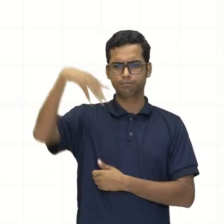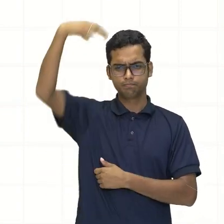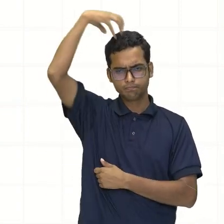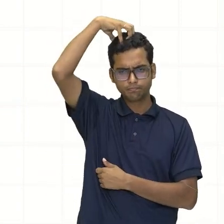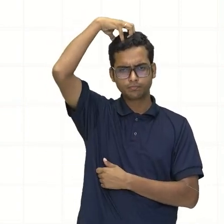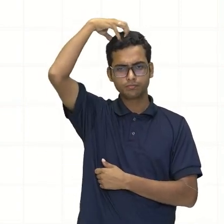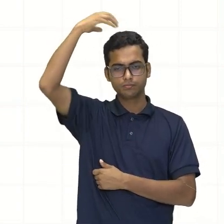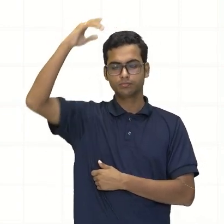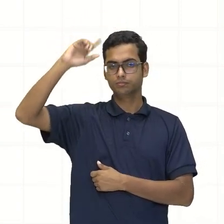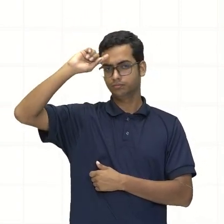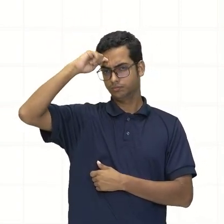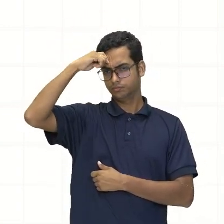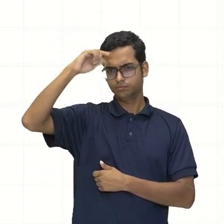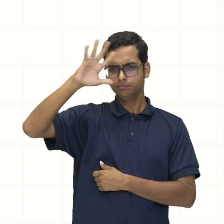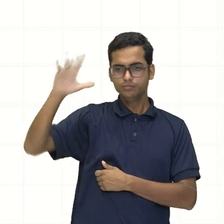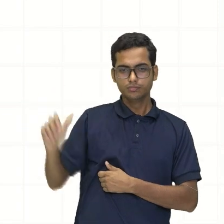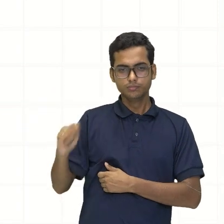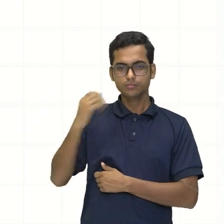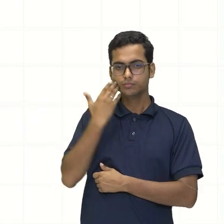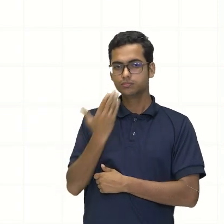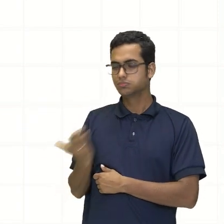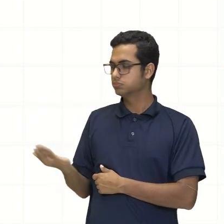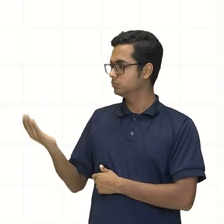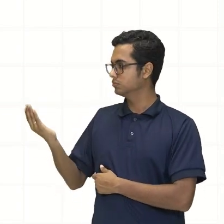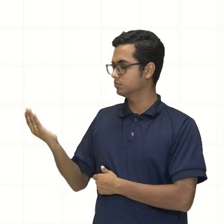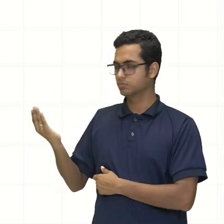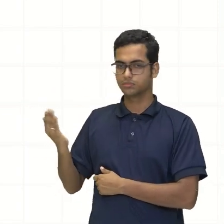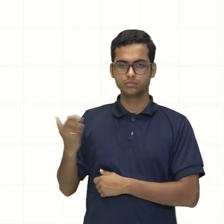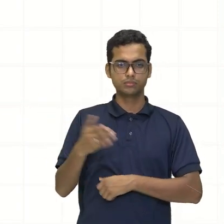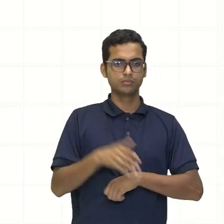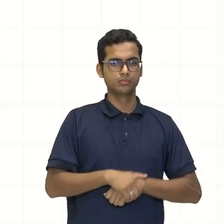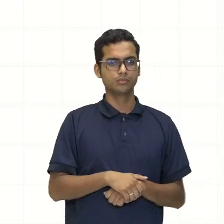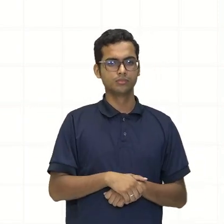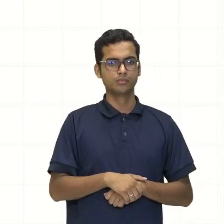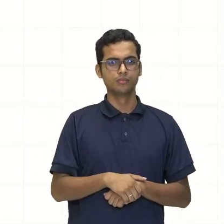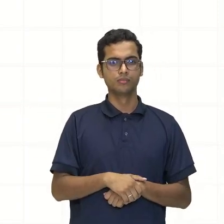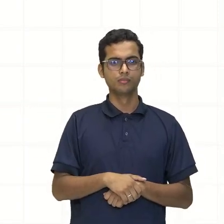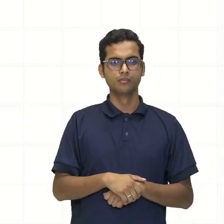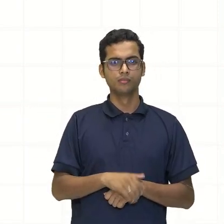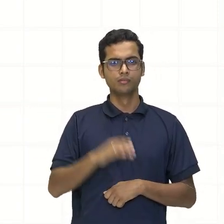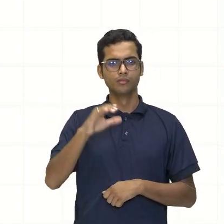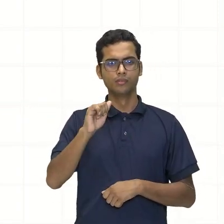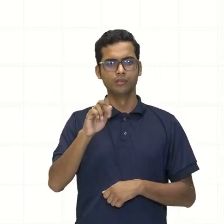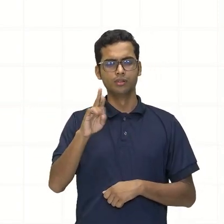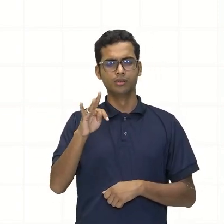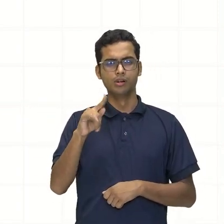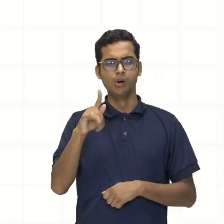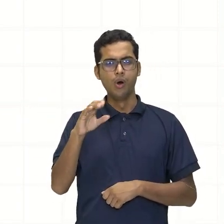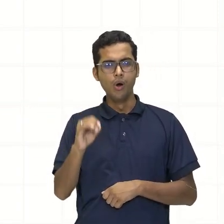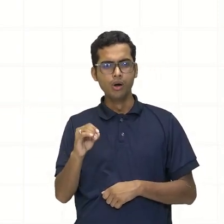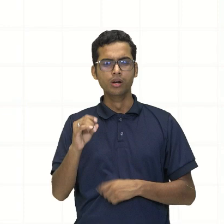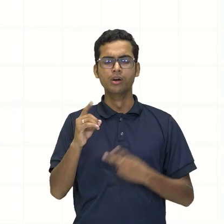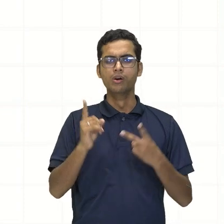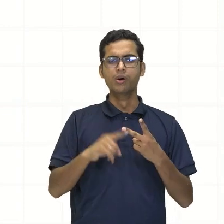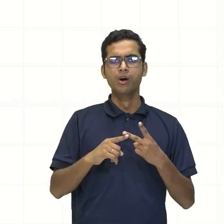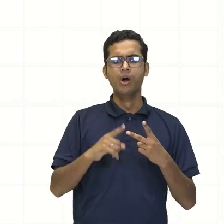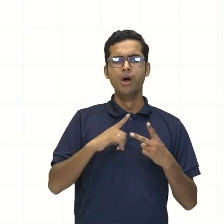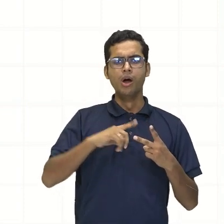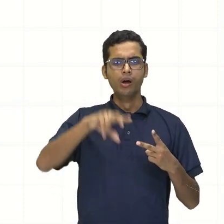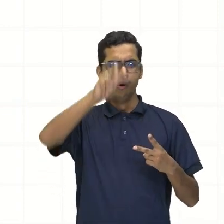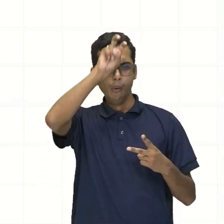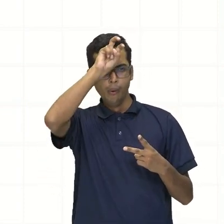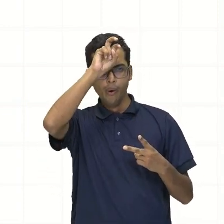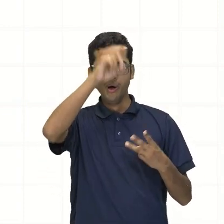africanos. Então, observem nesse mapa que nós temos aqui Cartago, temos o Egito, a